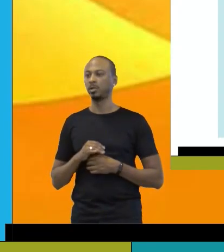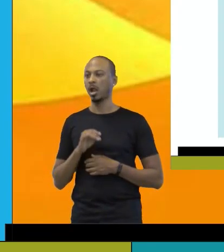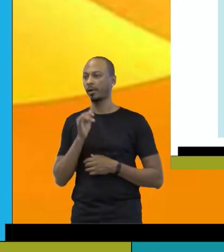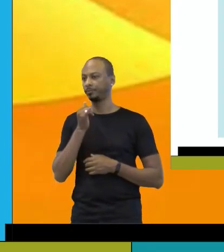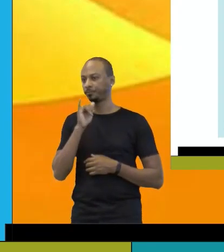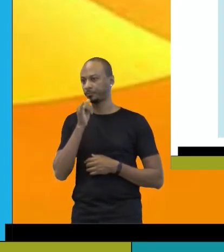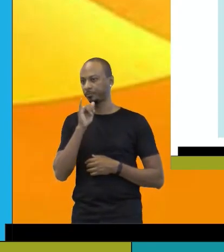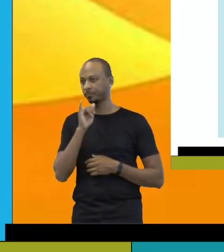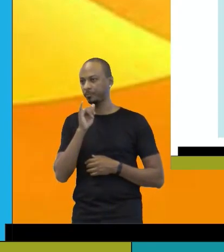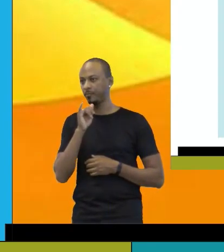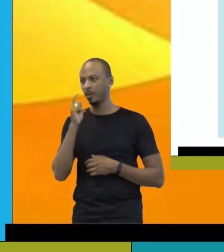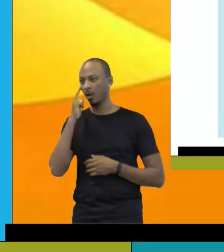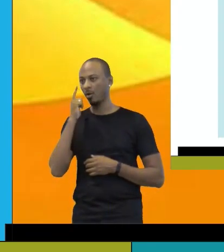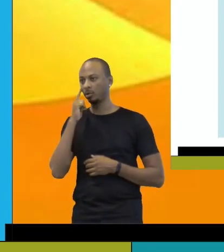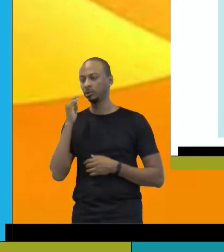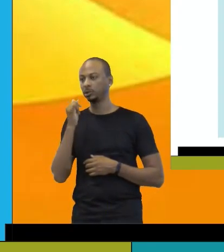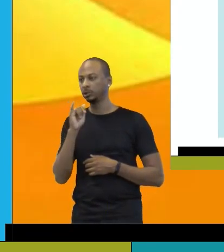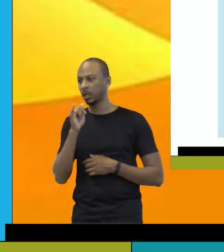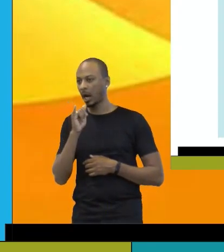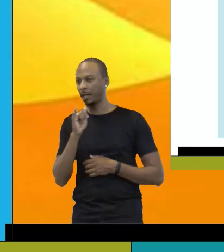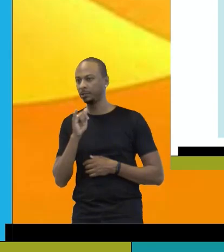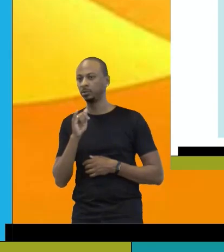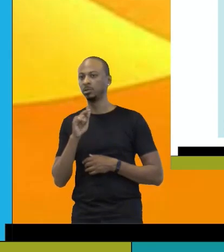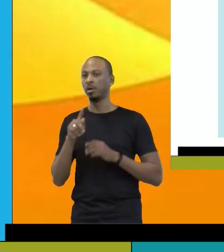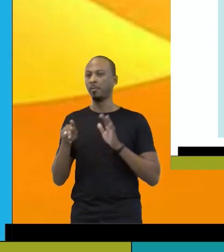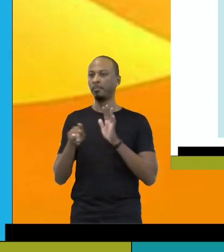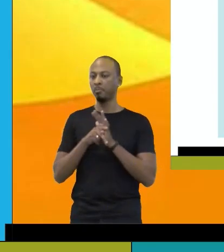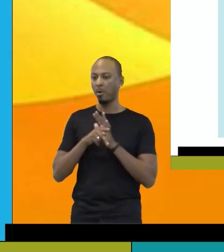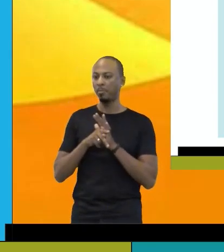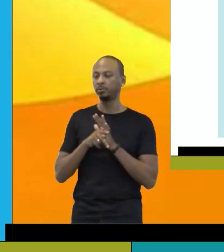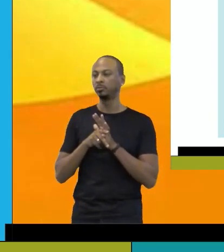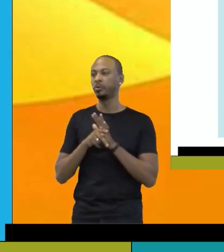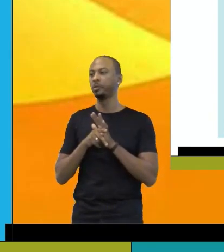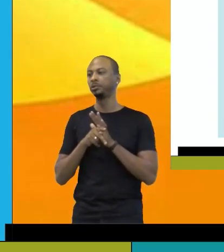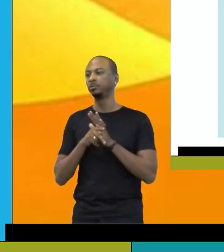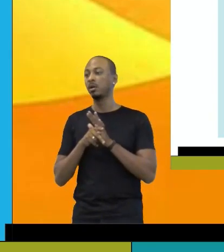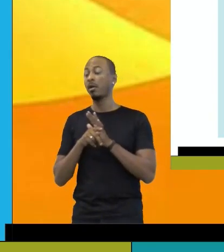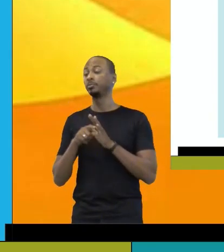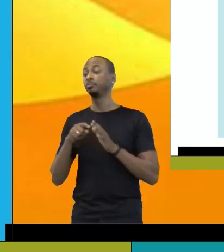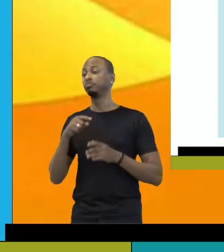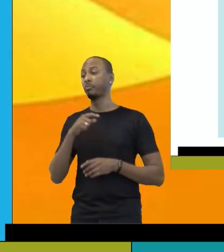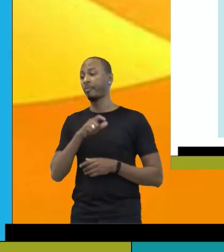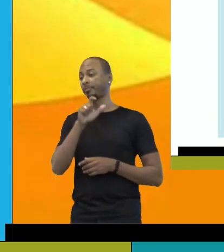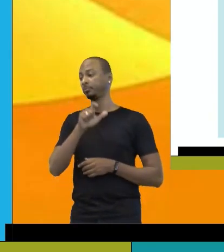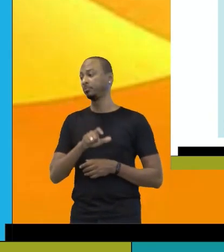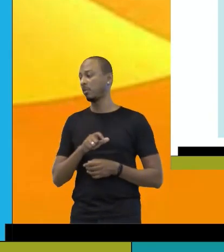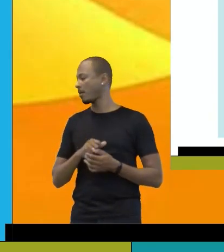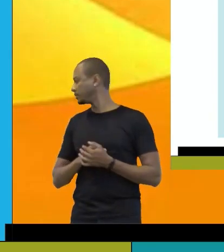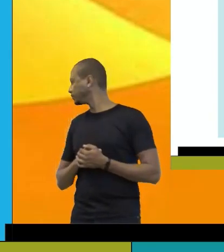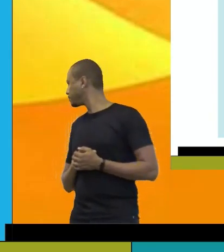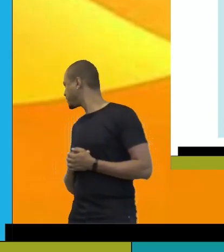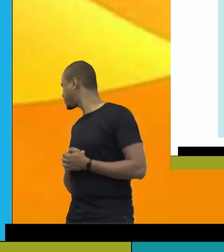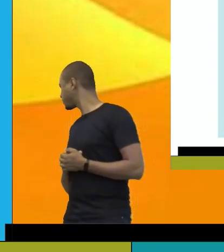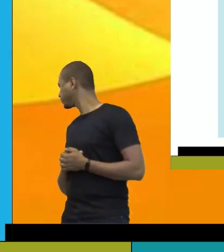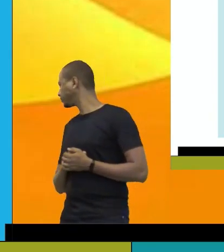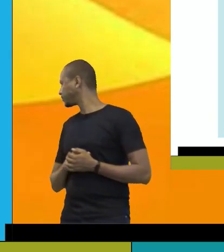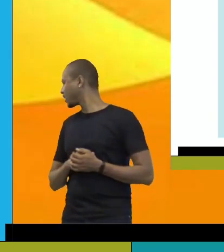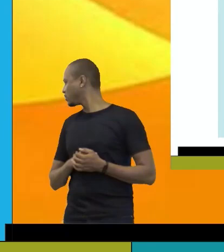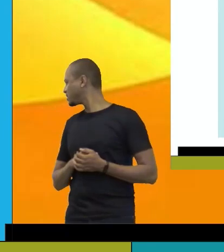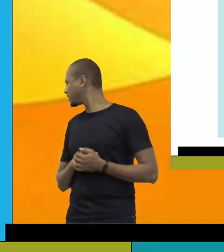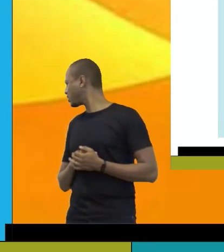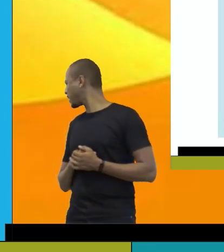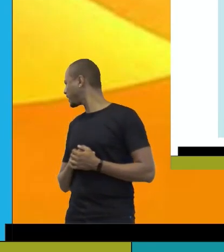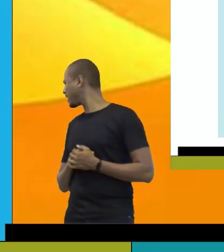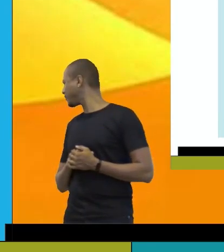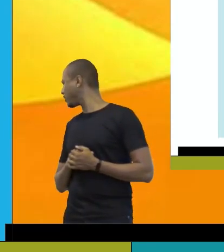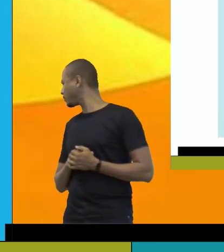Itália de Maquiavel, nós vamos perceber que a Itália de Maquiavel, ela era profundamente dividida. Essa